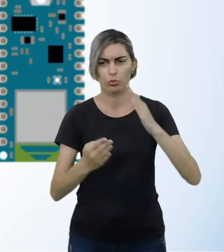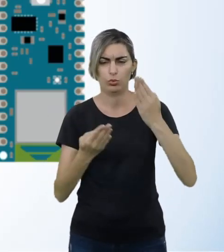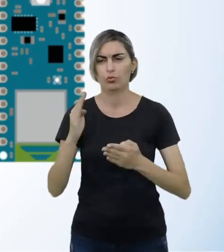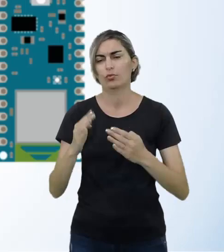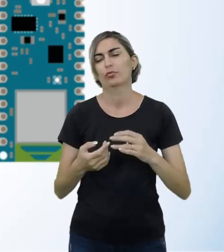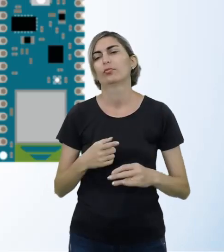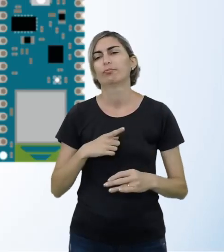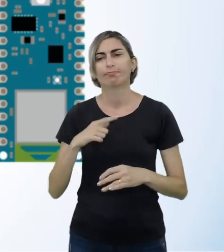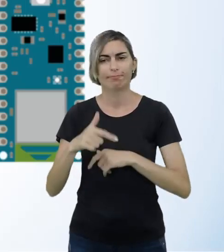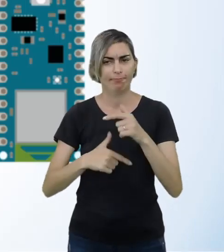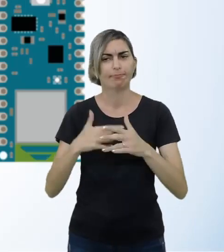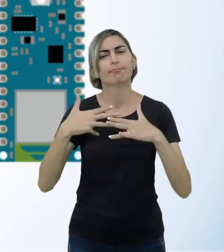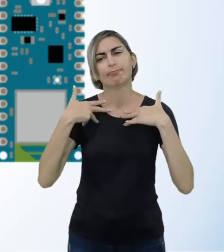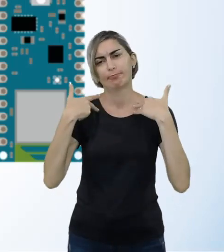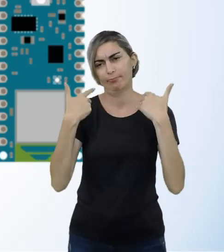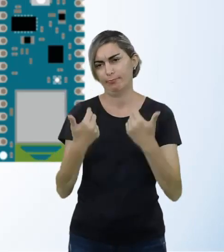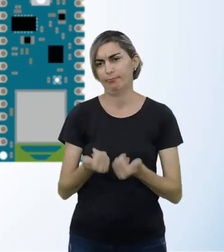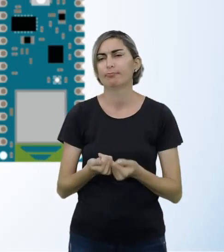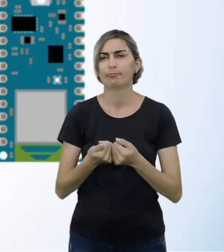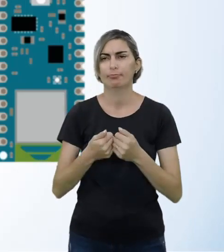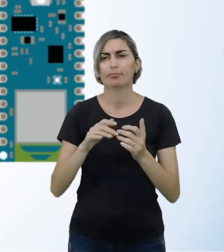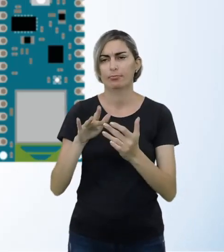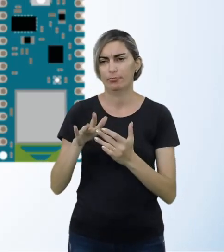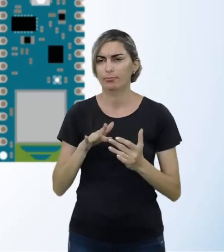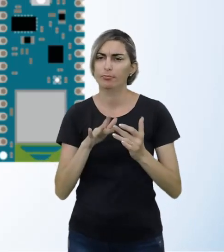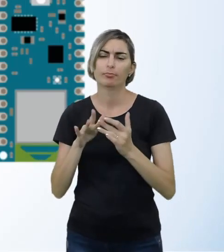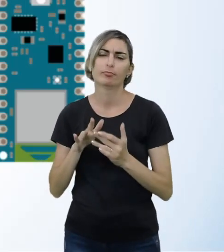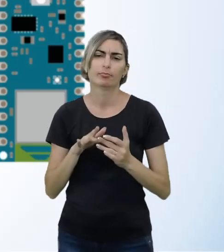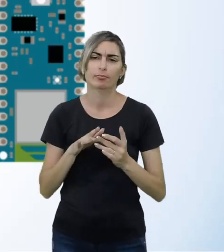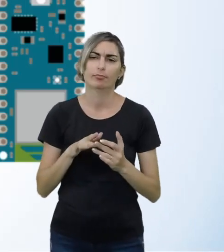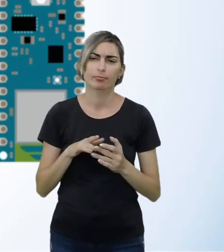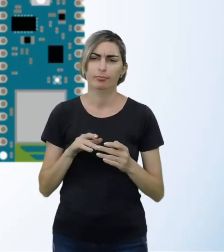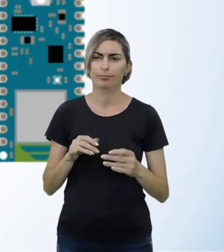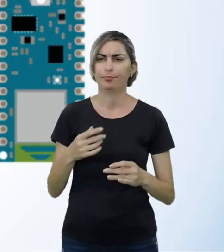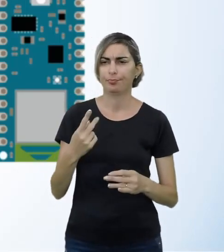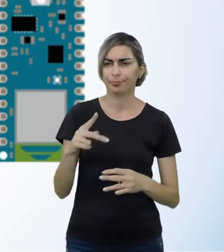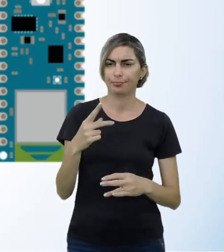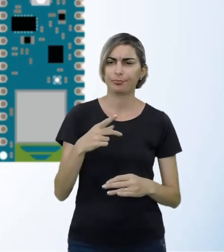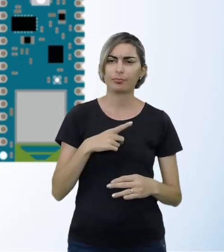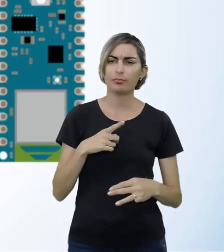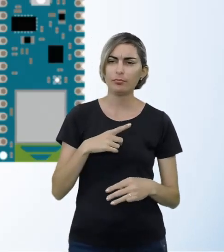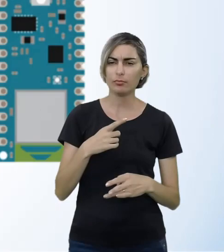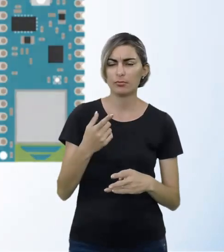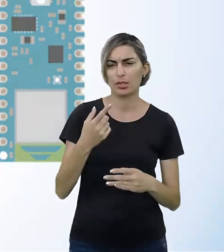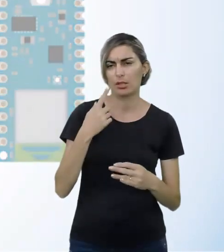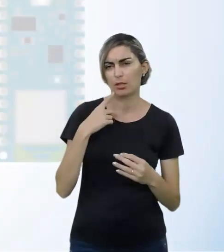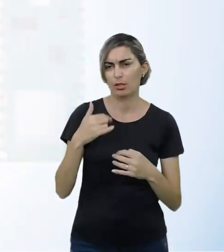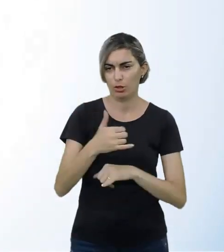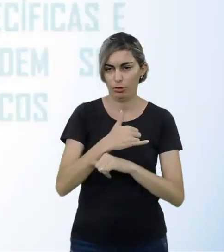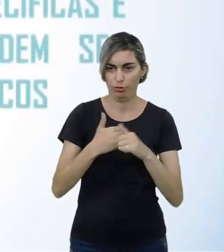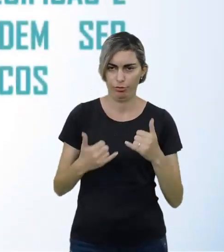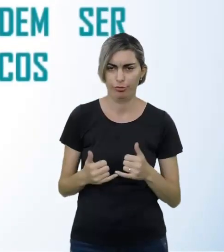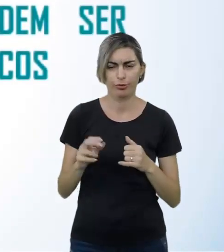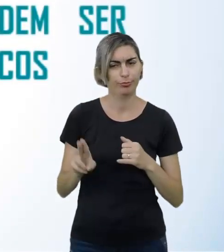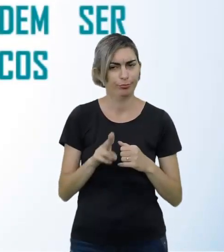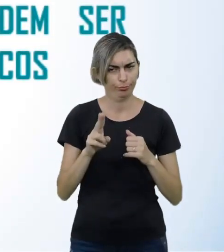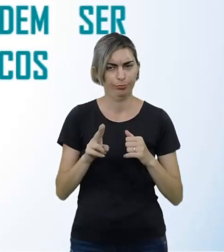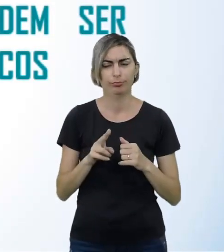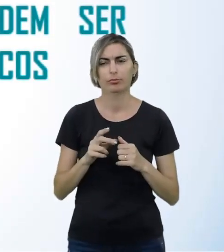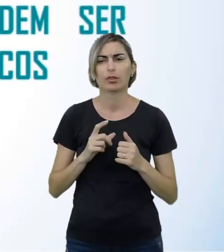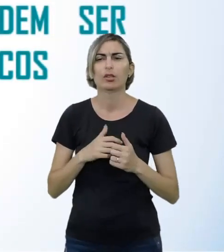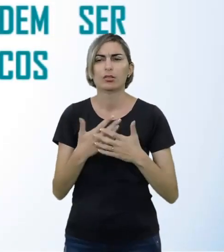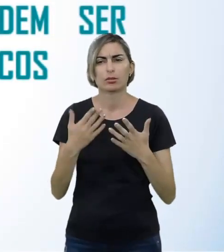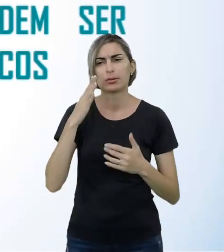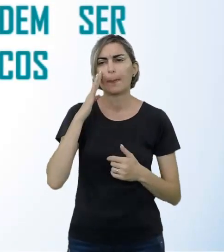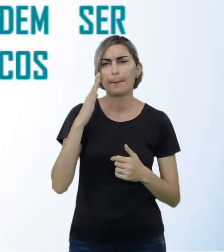de trabalho bem melhor, tá? Você tem mais conectividade e outro ponto interessante, ela tem um baixo consumo de energia, tá? Então